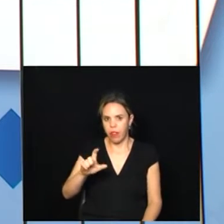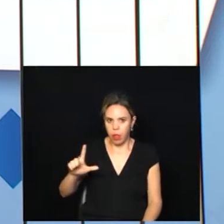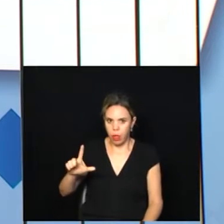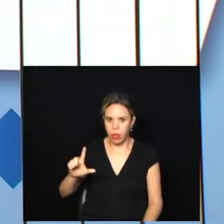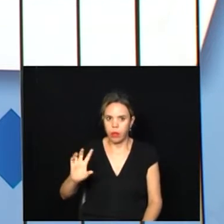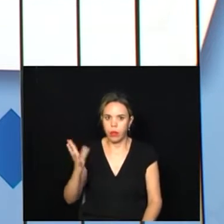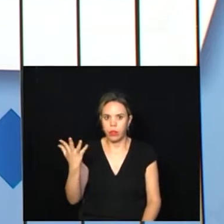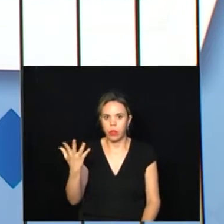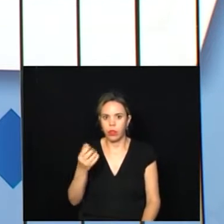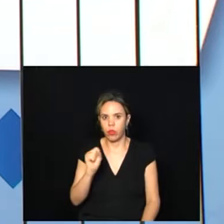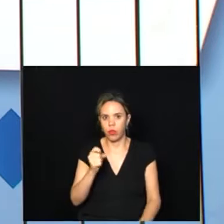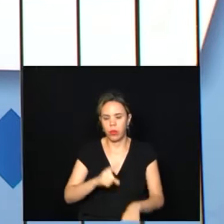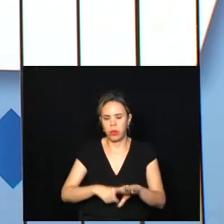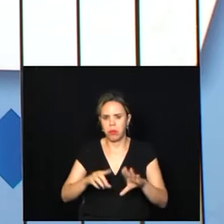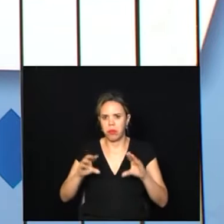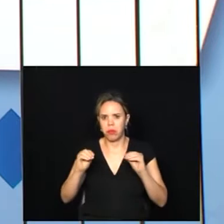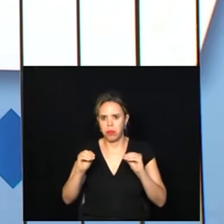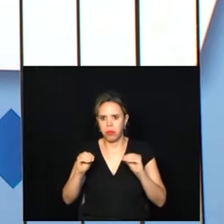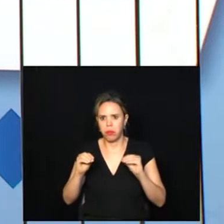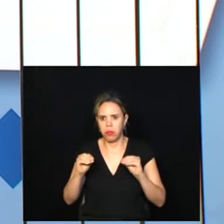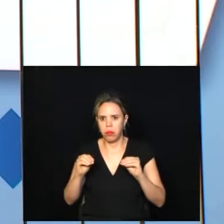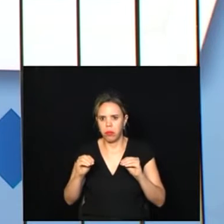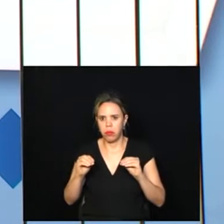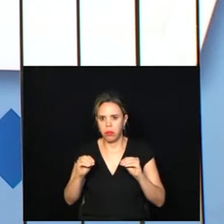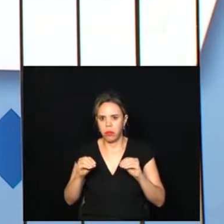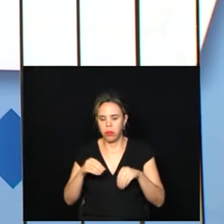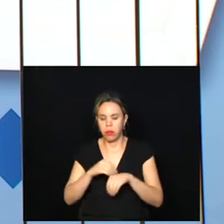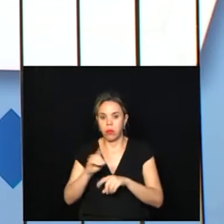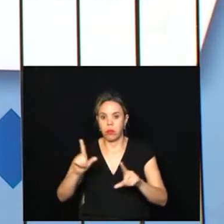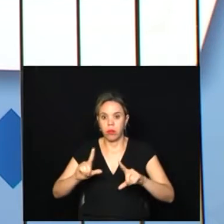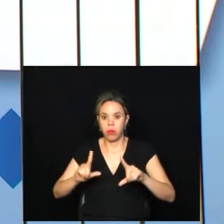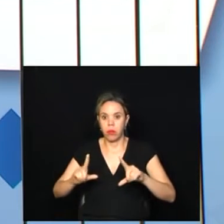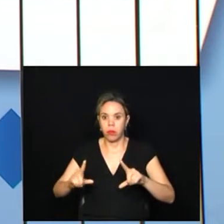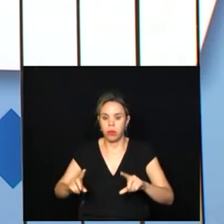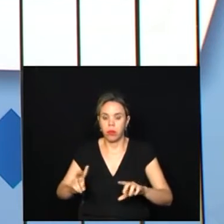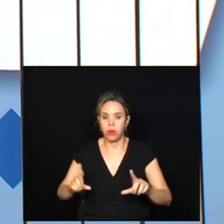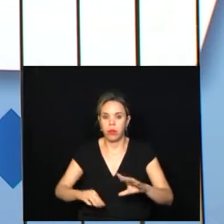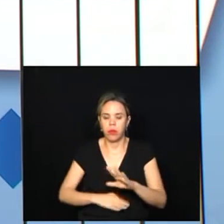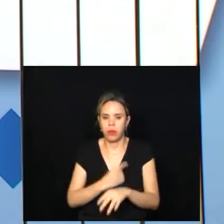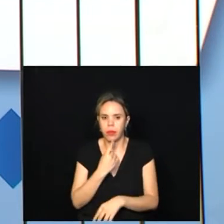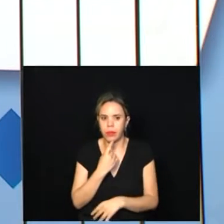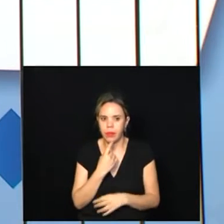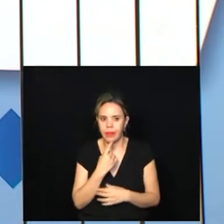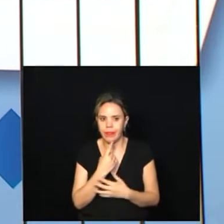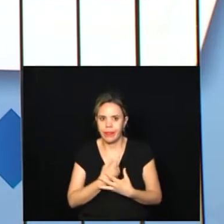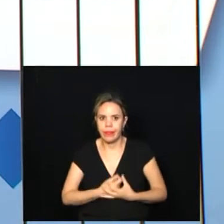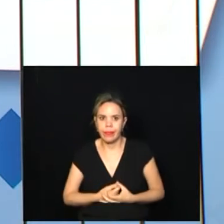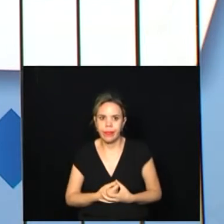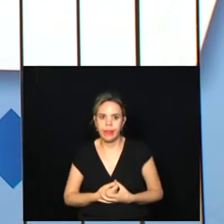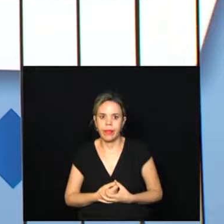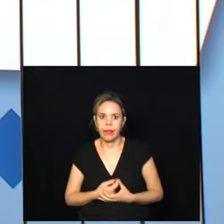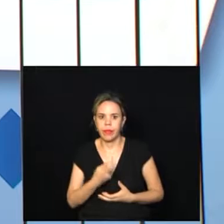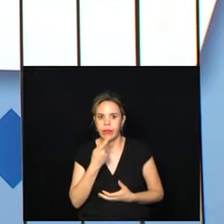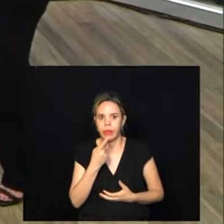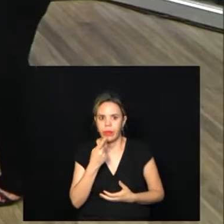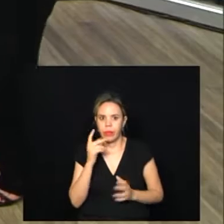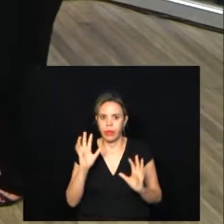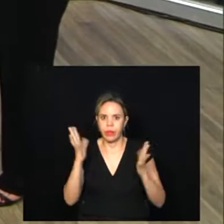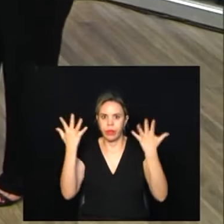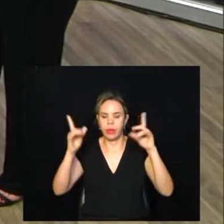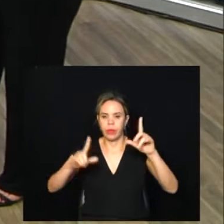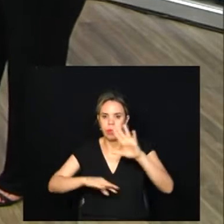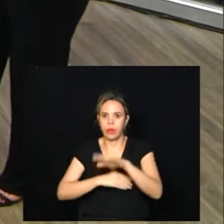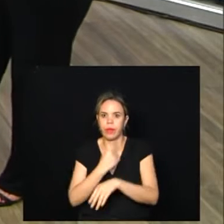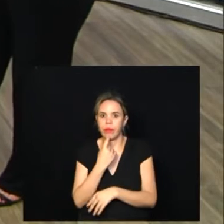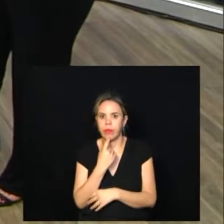acontecer a partir de 8 horas da noite, com transmissão ao vivo pela TV Câmara Campinas. E falando nos eventos da TV